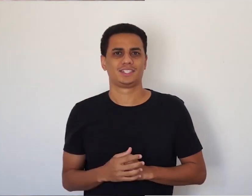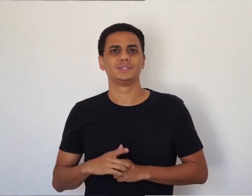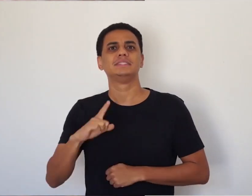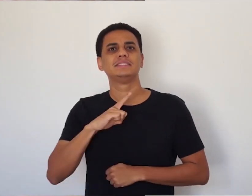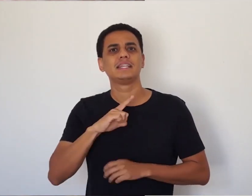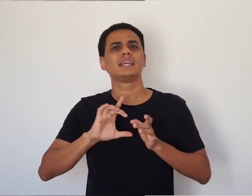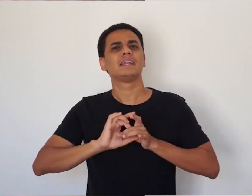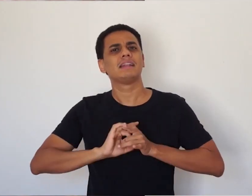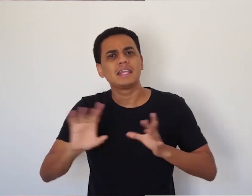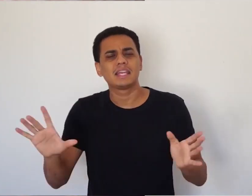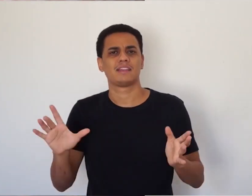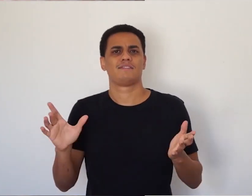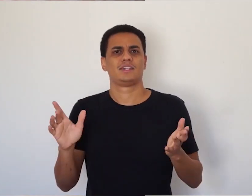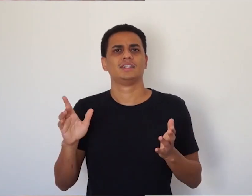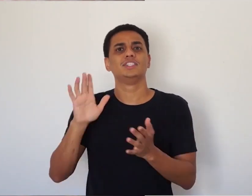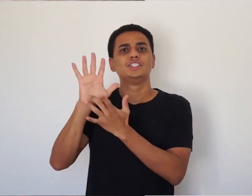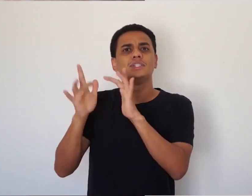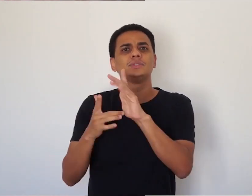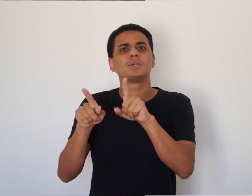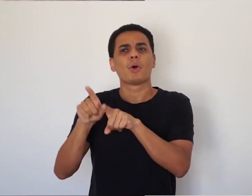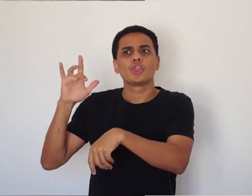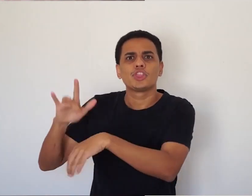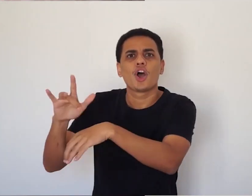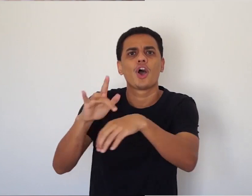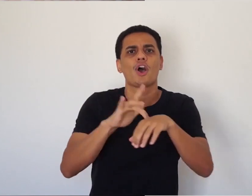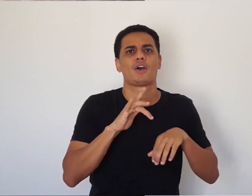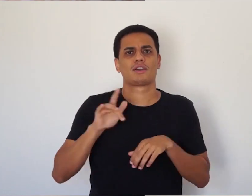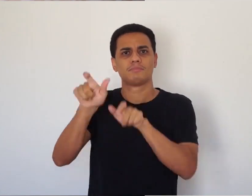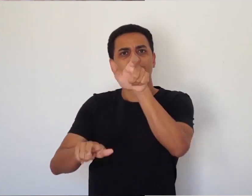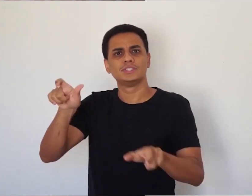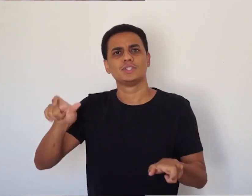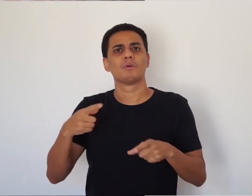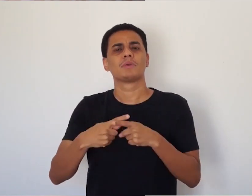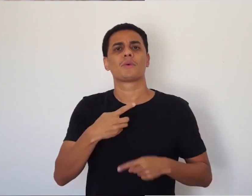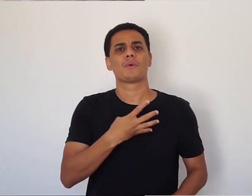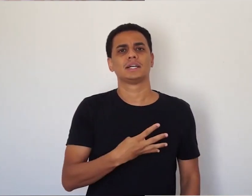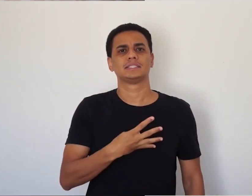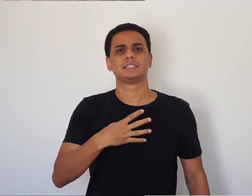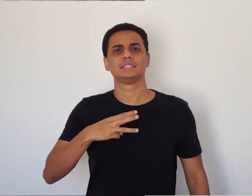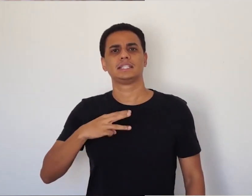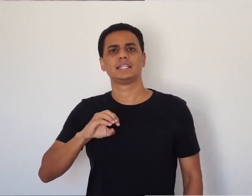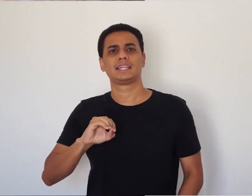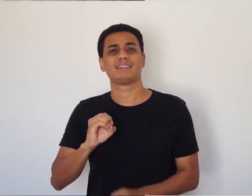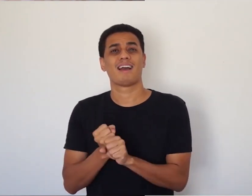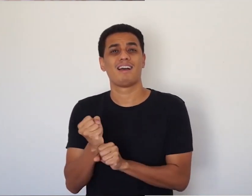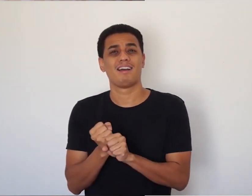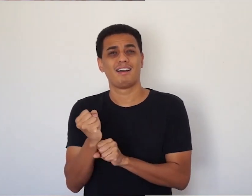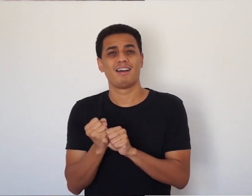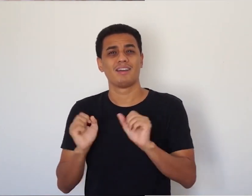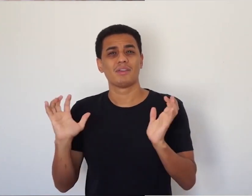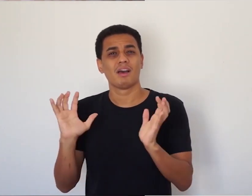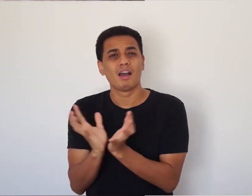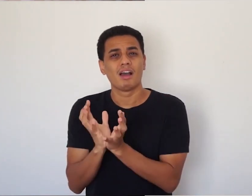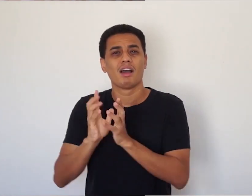de libertação de Deus tocando sobre o seu povo que por 430 anos